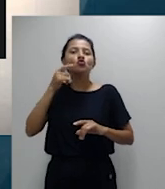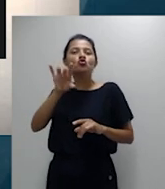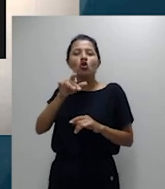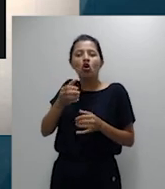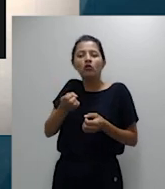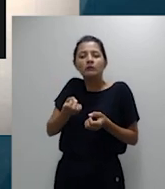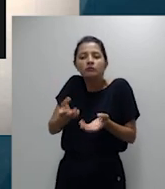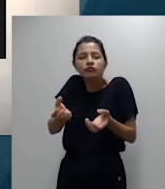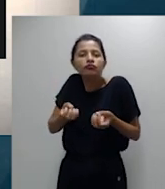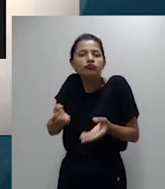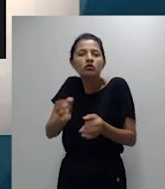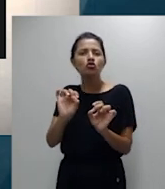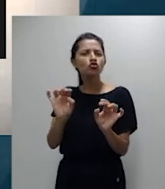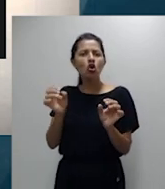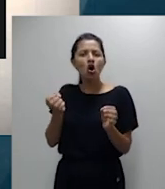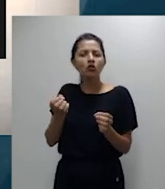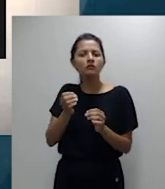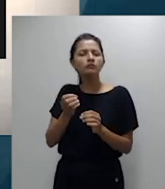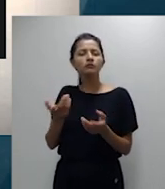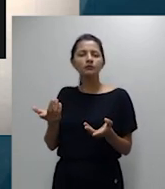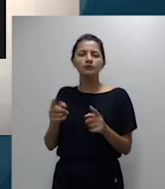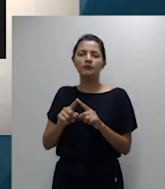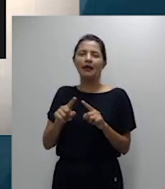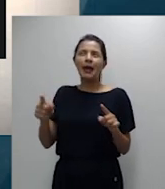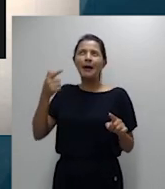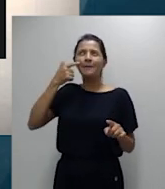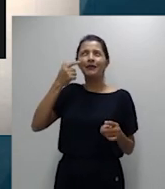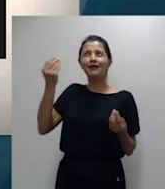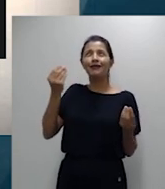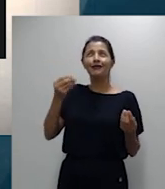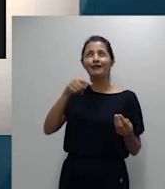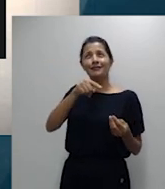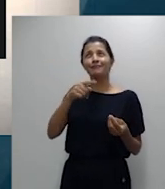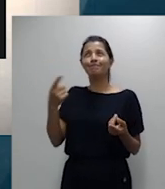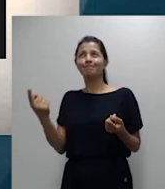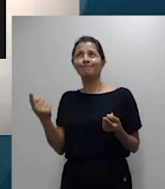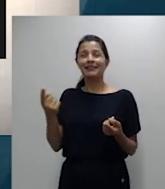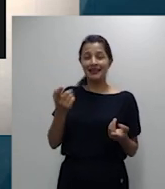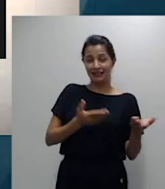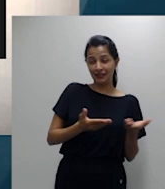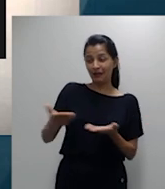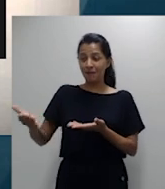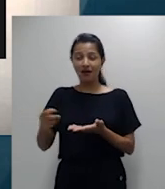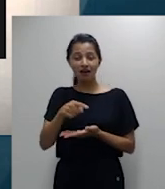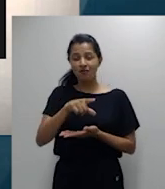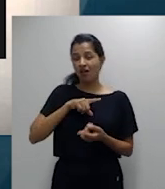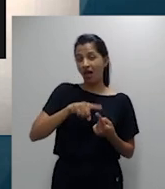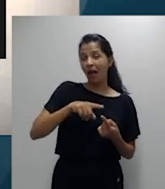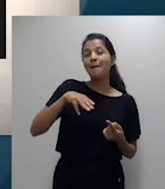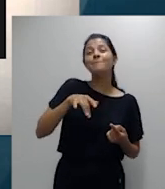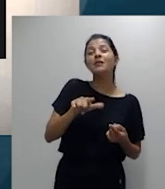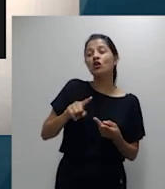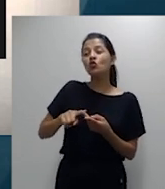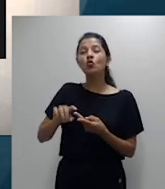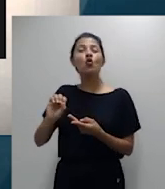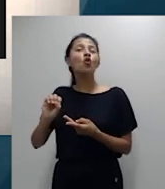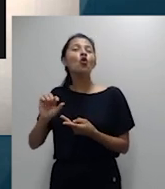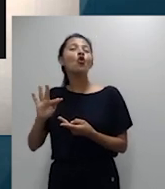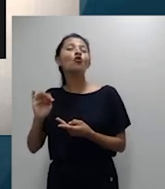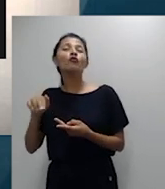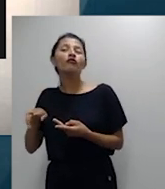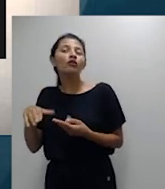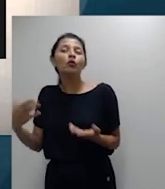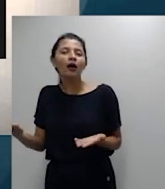possibilidade de transferir-se uma atividade é meio assim e essa é a jurisprudência no memorial que Eu distribui O Filho